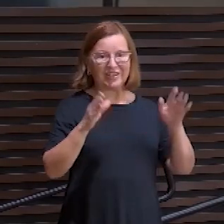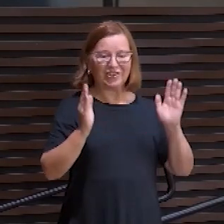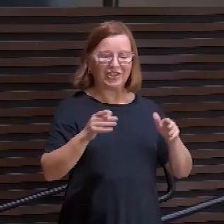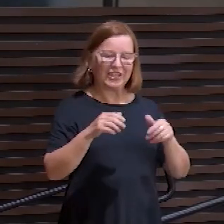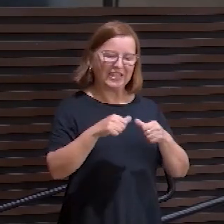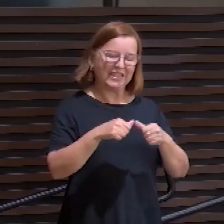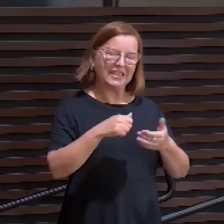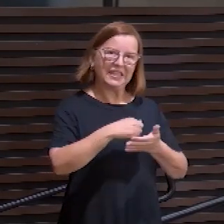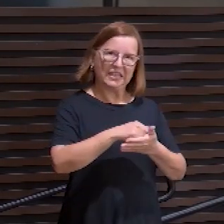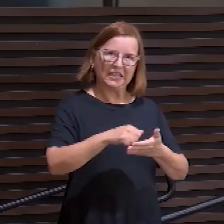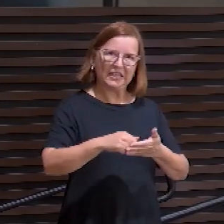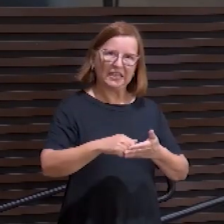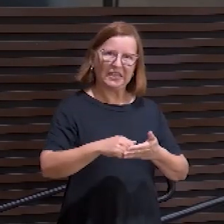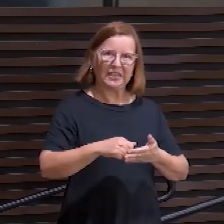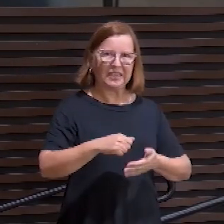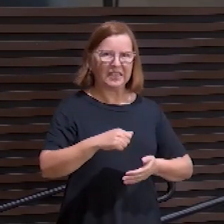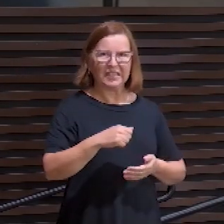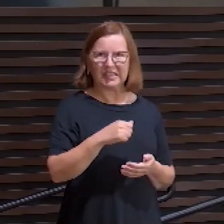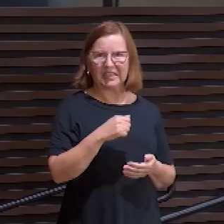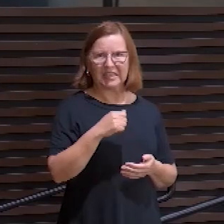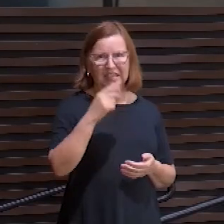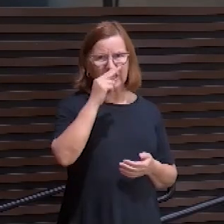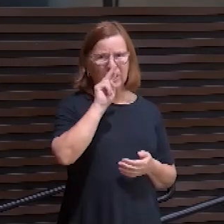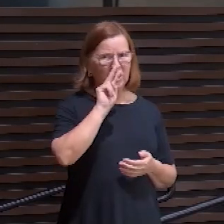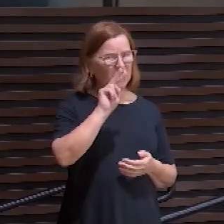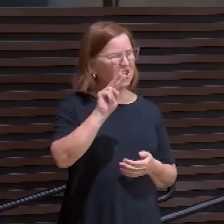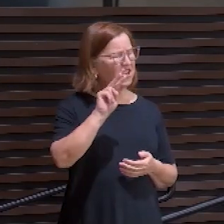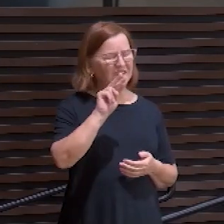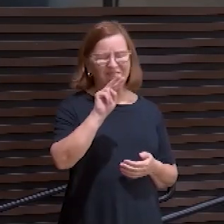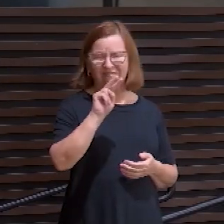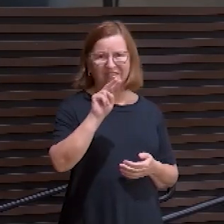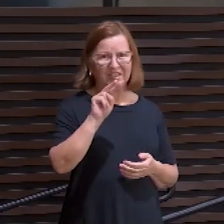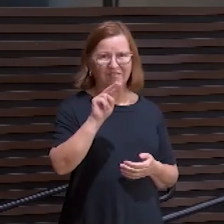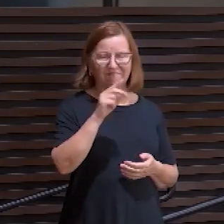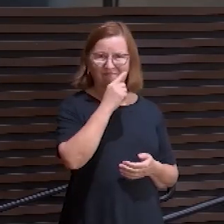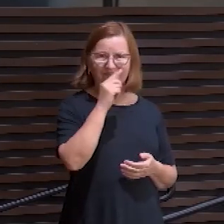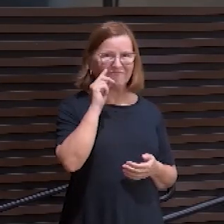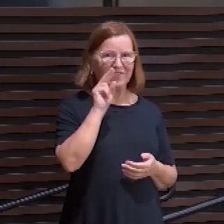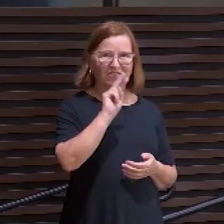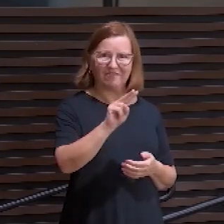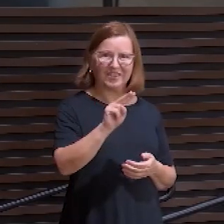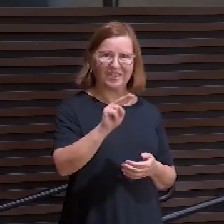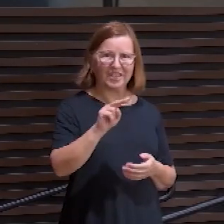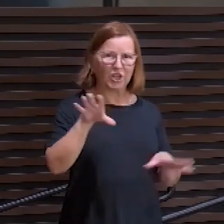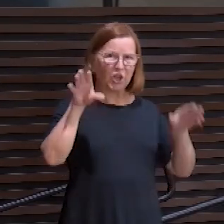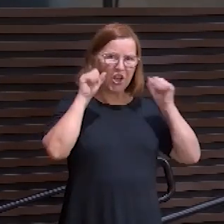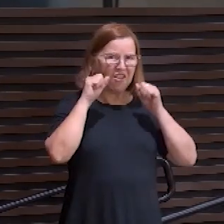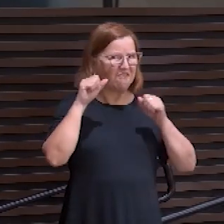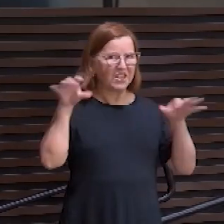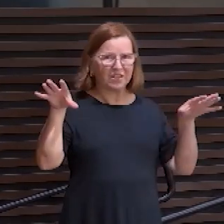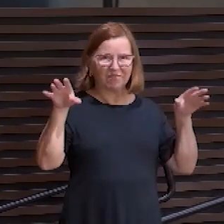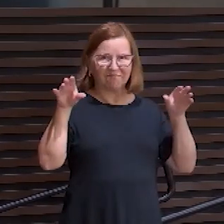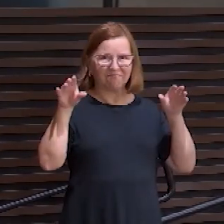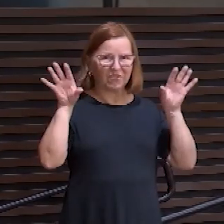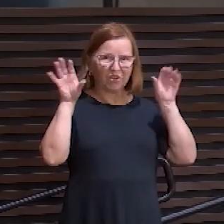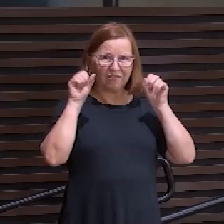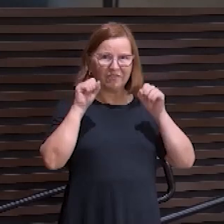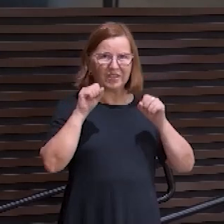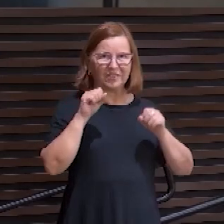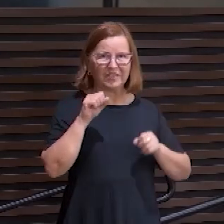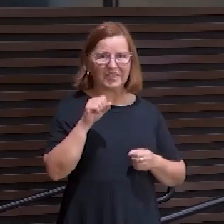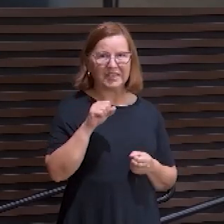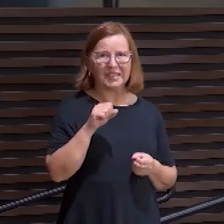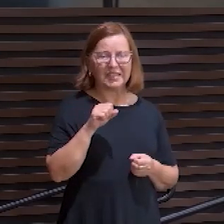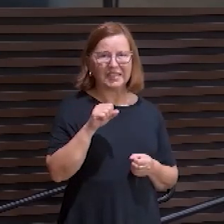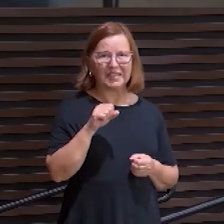viram, nem ouvidos ouviram, nem jamais penetrou em coração humano o que Deus preparou